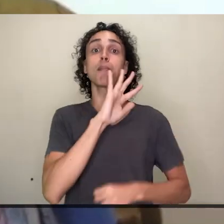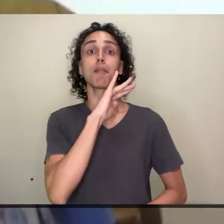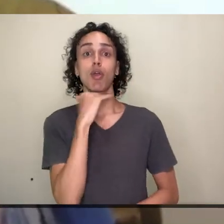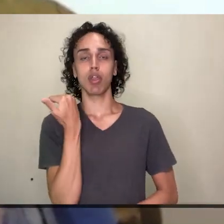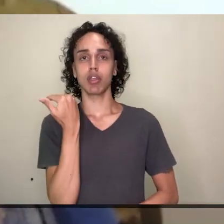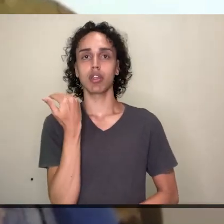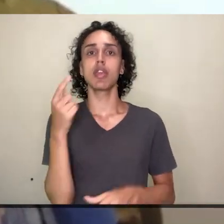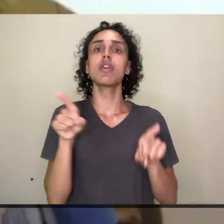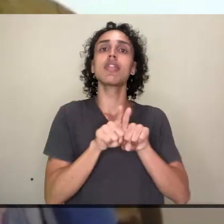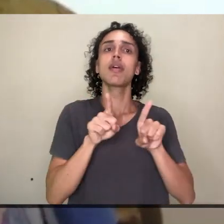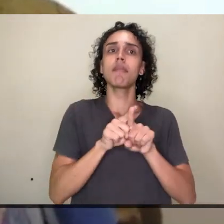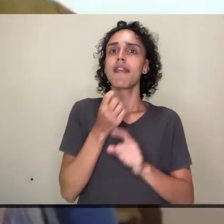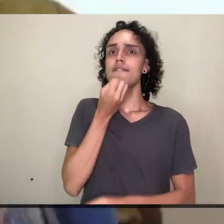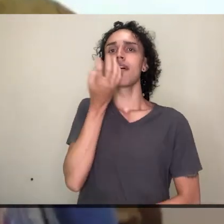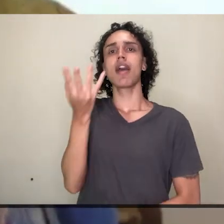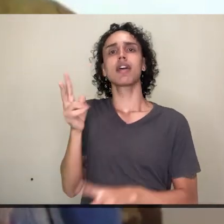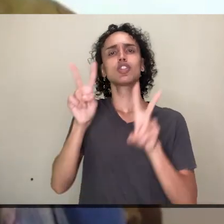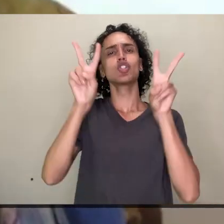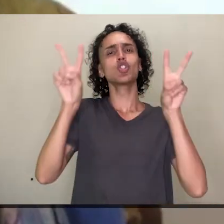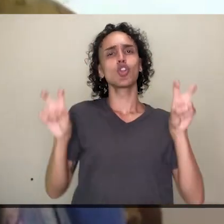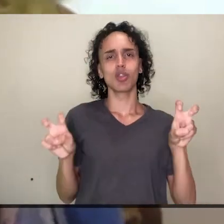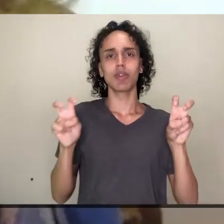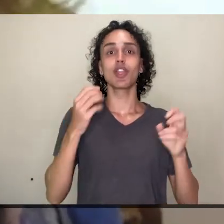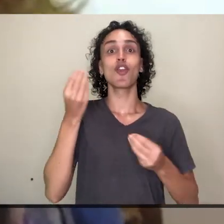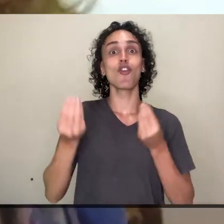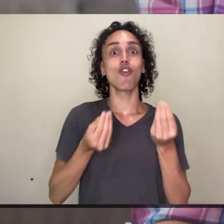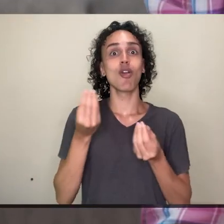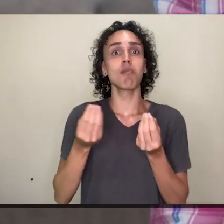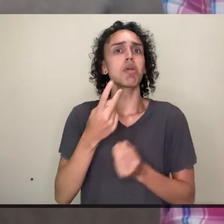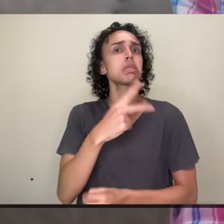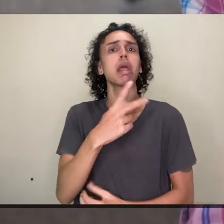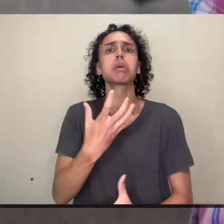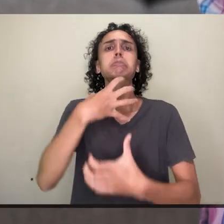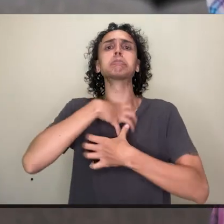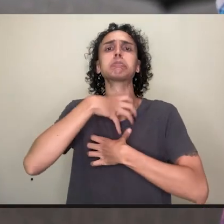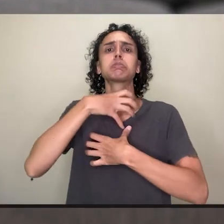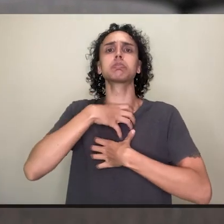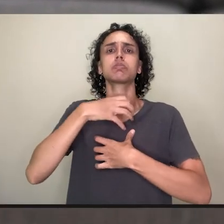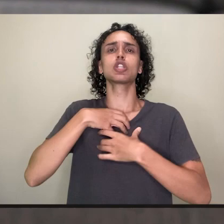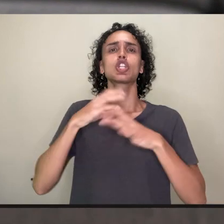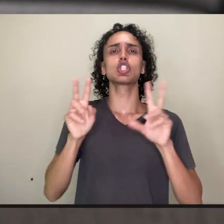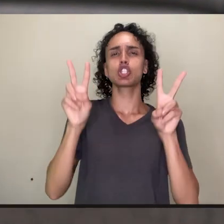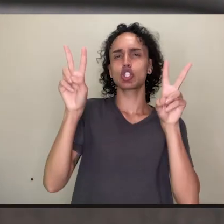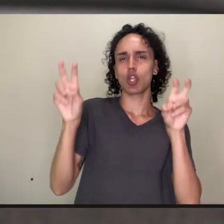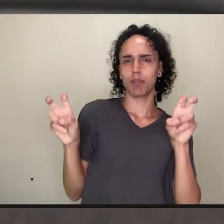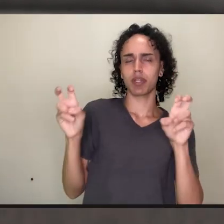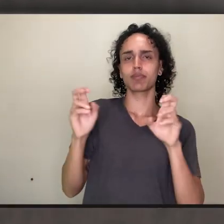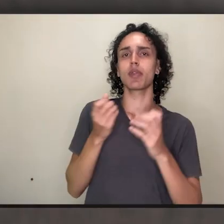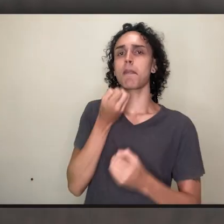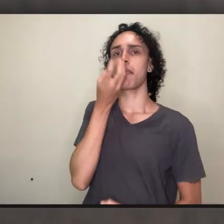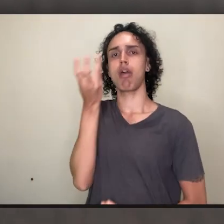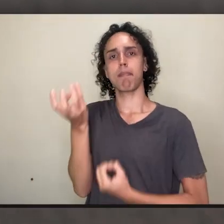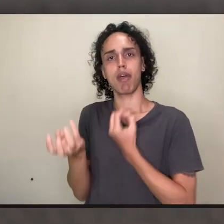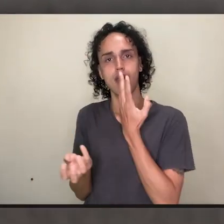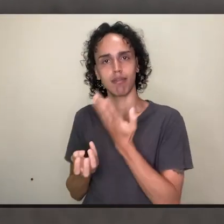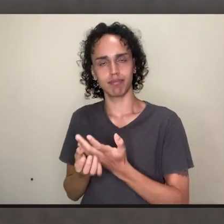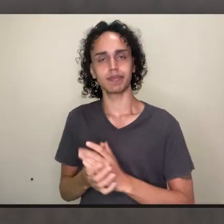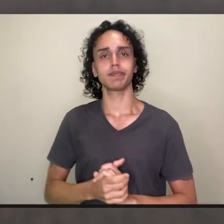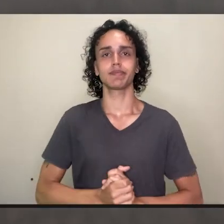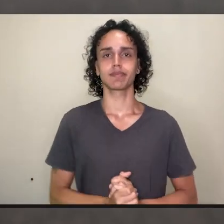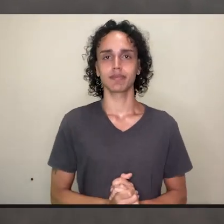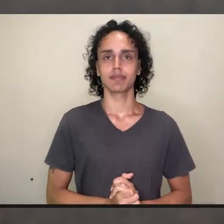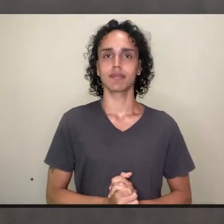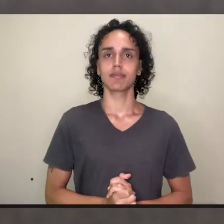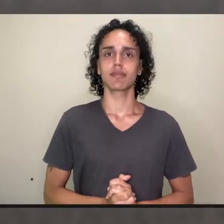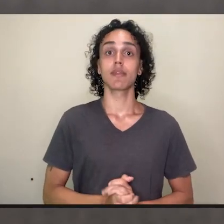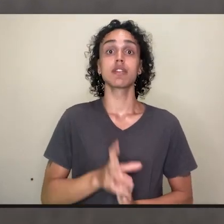possibilidade de reconhecer a perda e de falar da perda o tanto que ela quer falar naquele